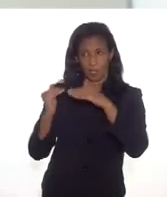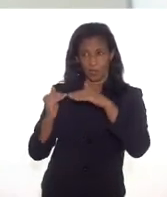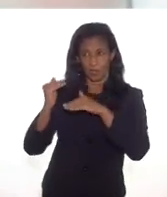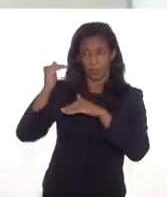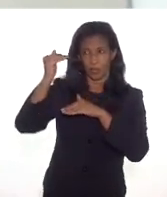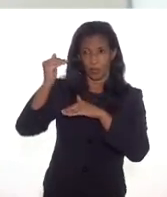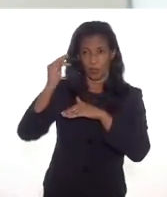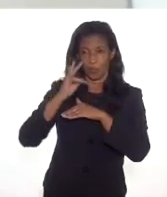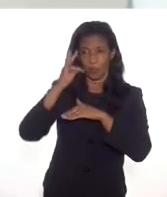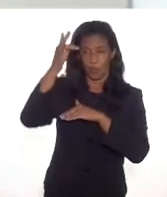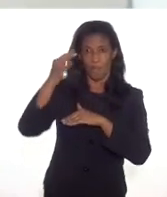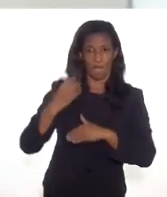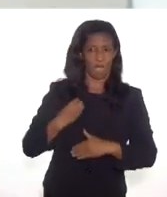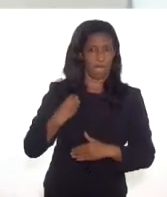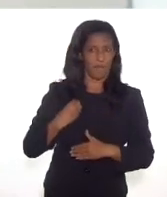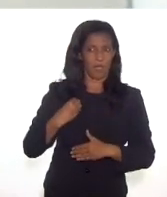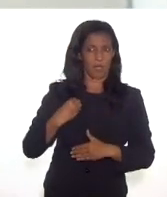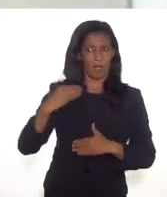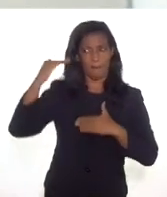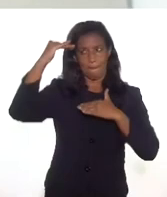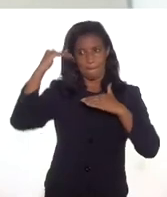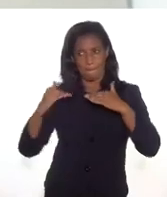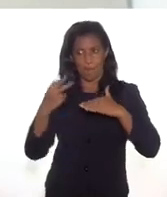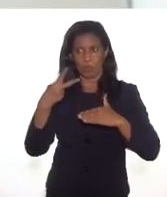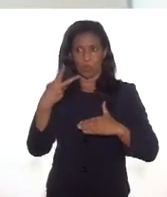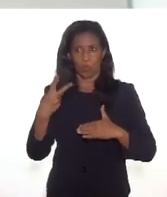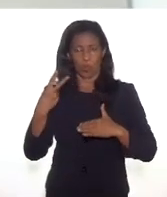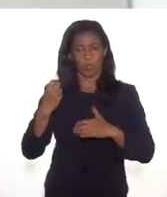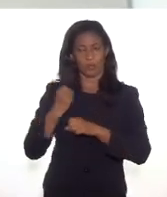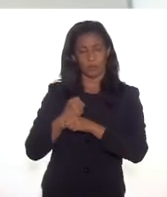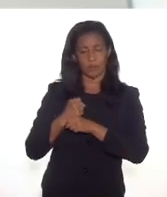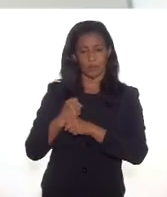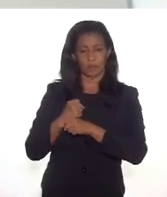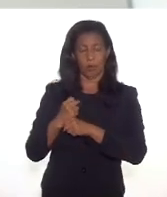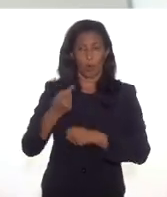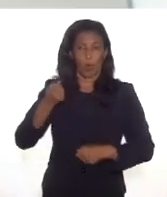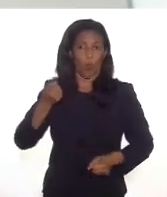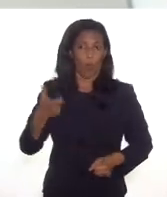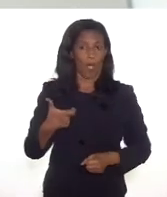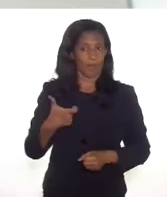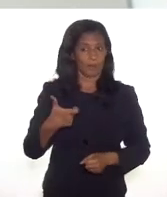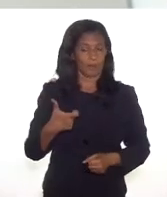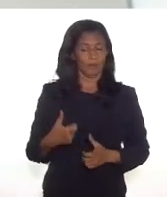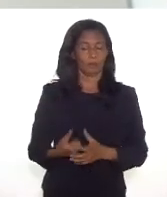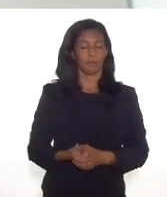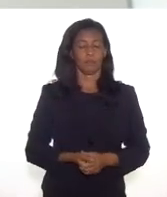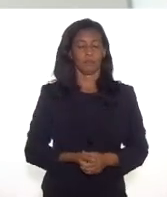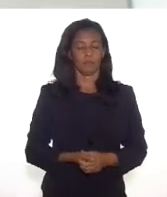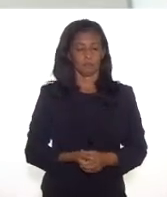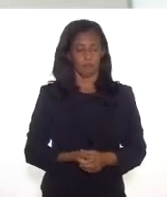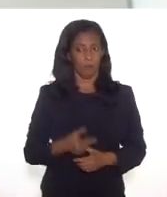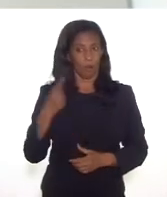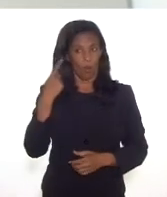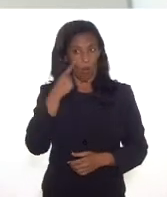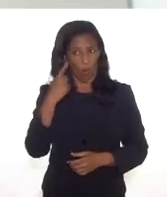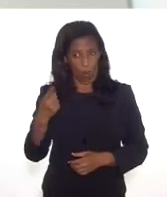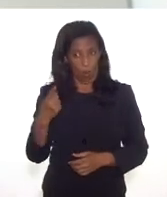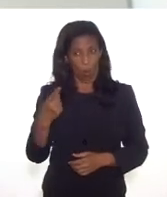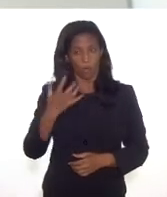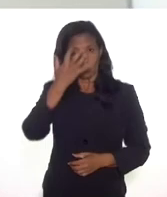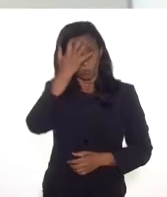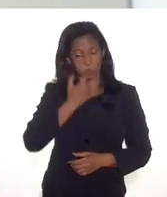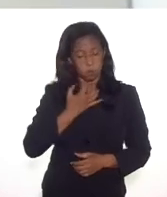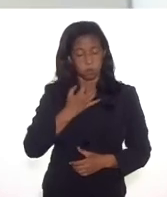brasileira, e isso se repete em praticamente todos os estados, caiu quase 2 anos. Olha a gravidade dessa